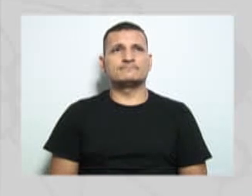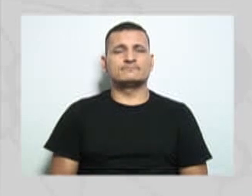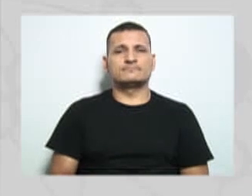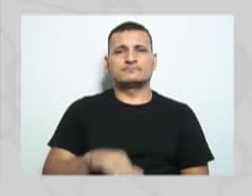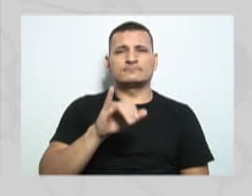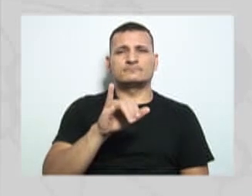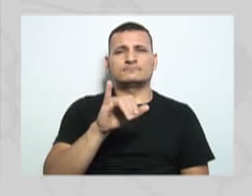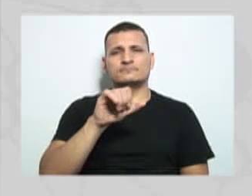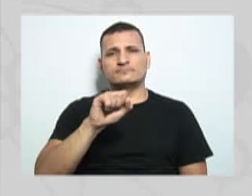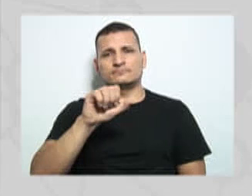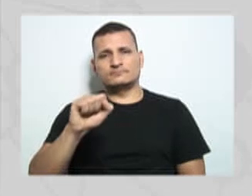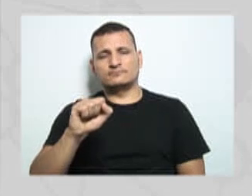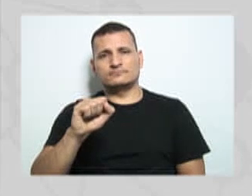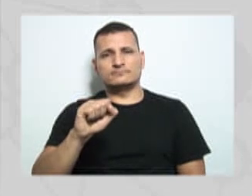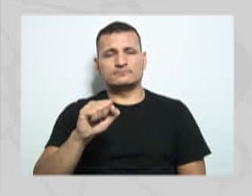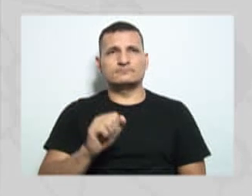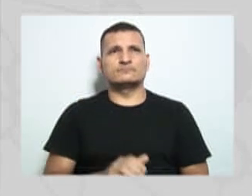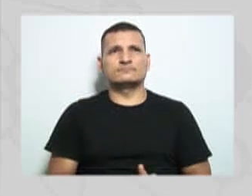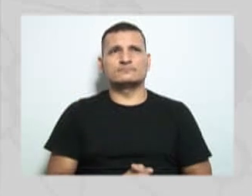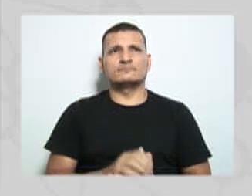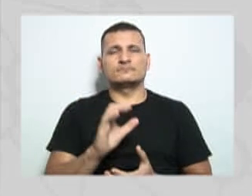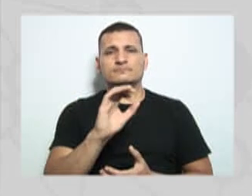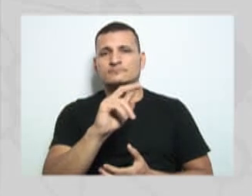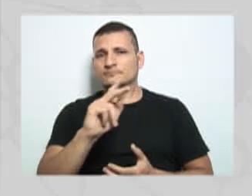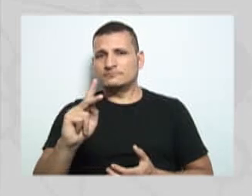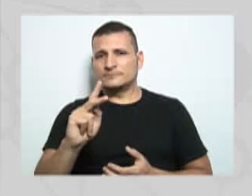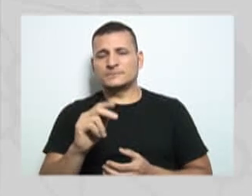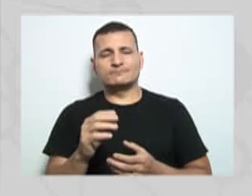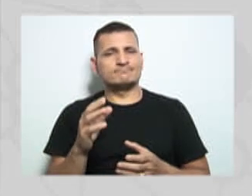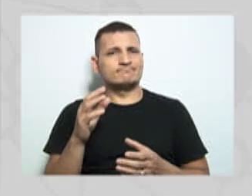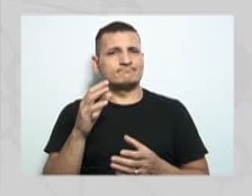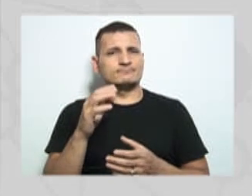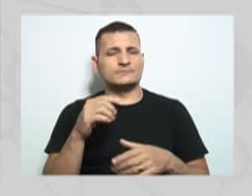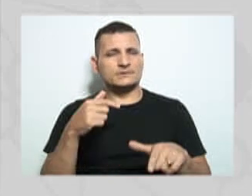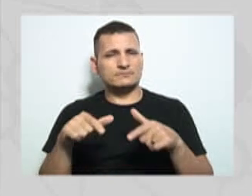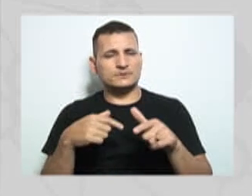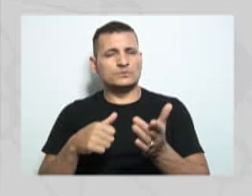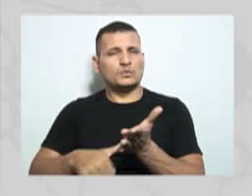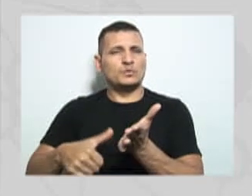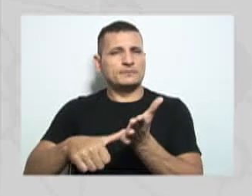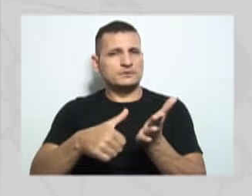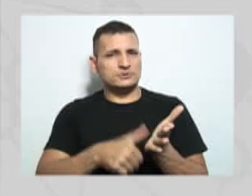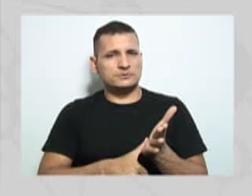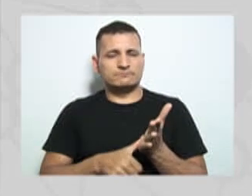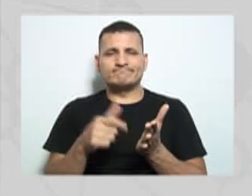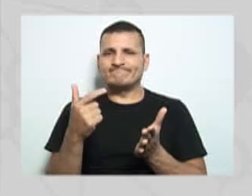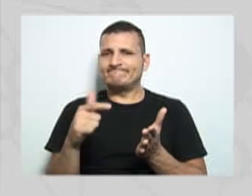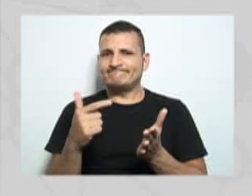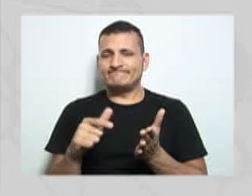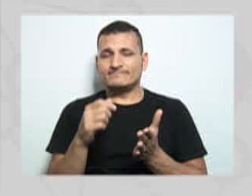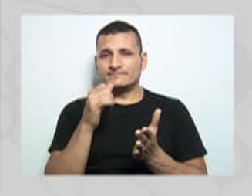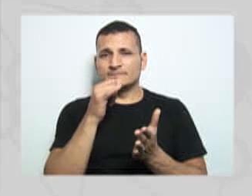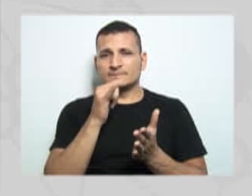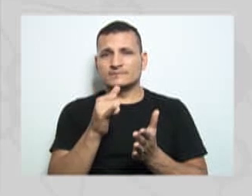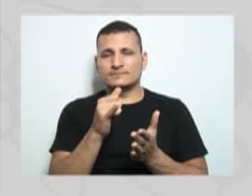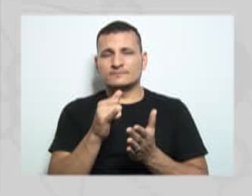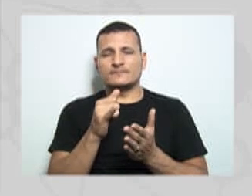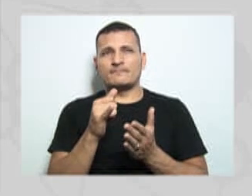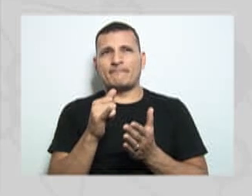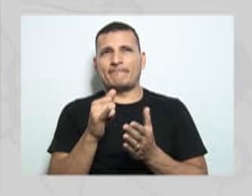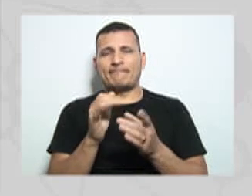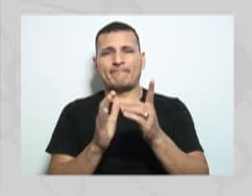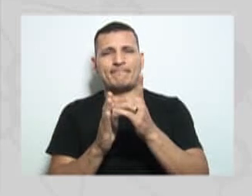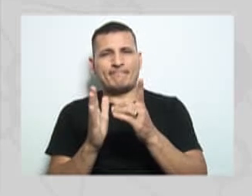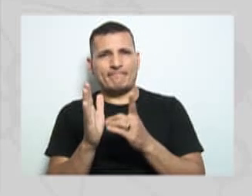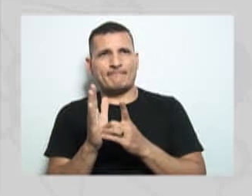ISS, cooperativa, não incidência sobre a atividade desta do disposto do Decreto-Lei 406 de 68,